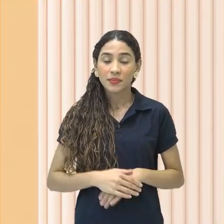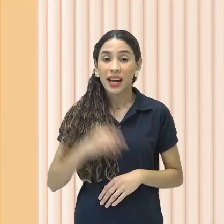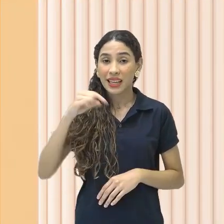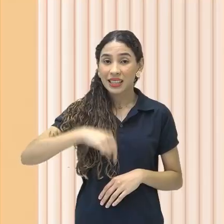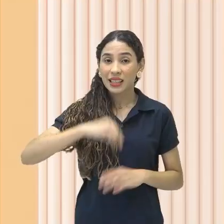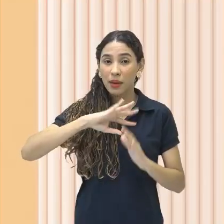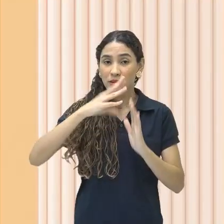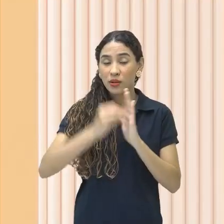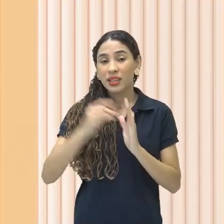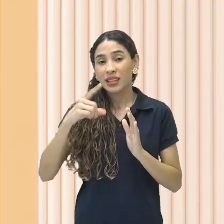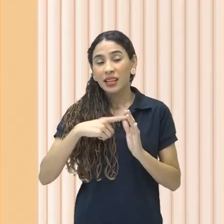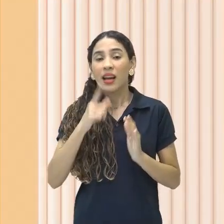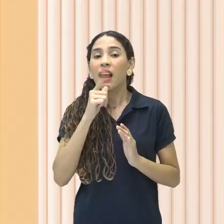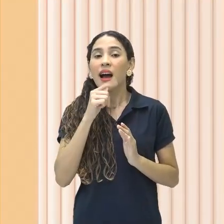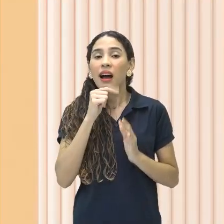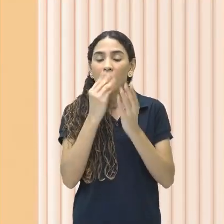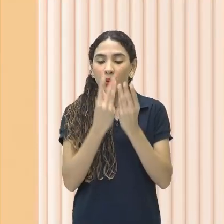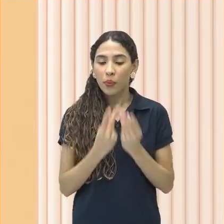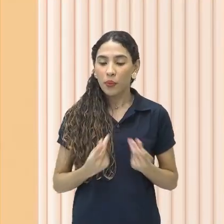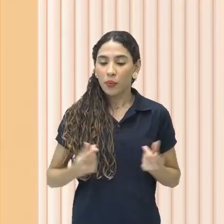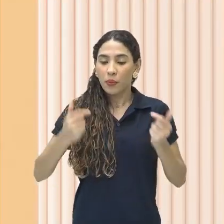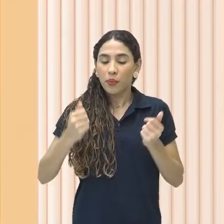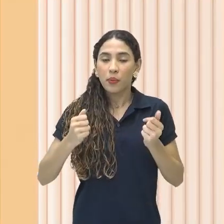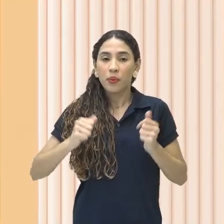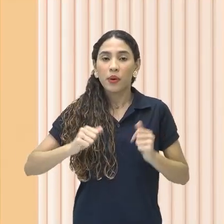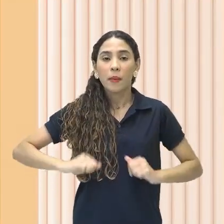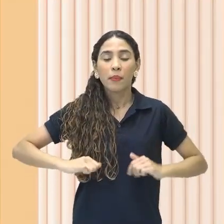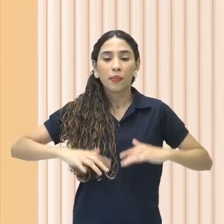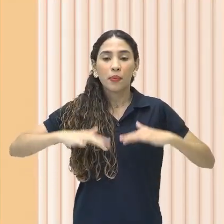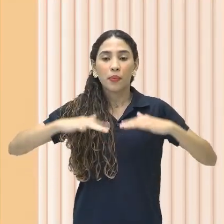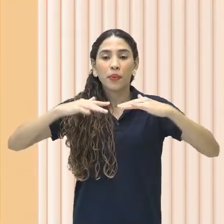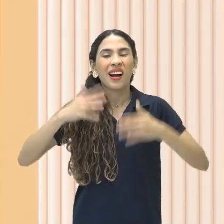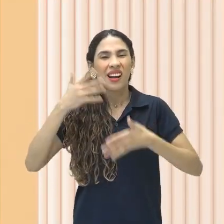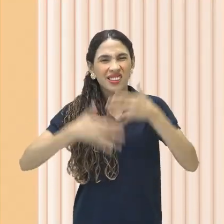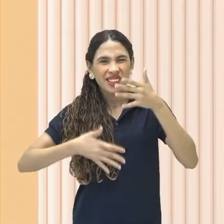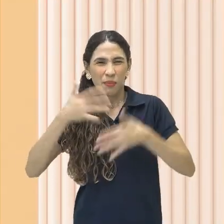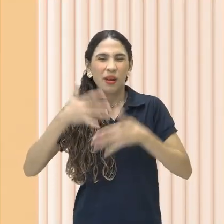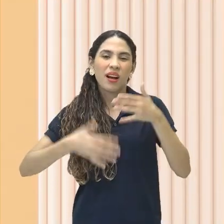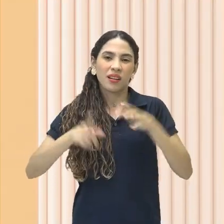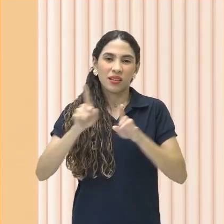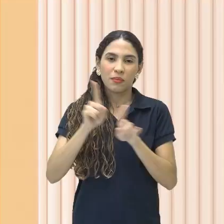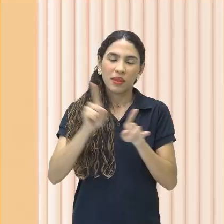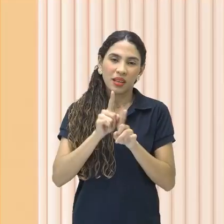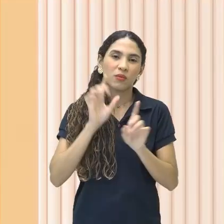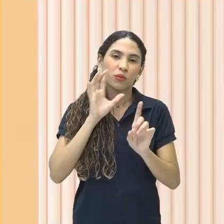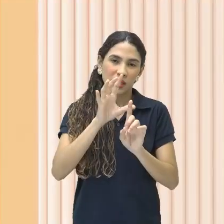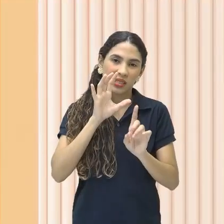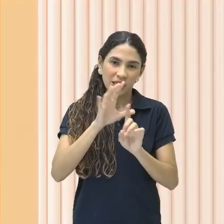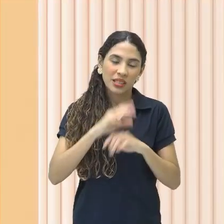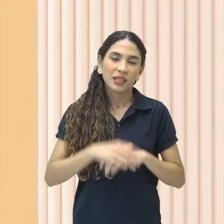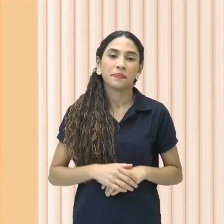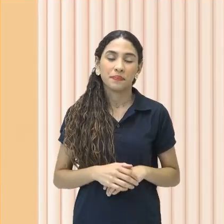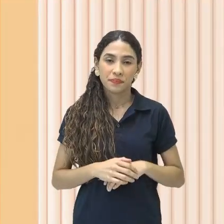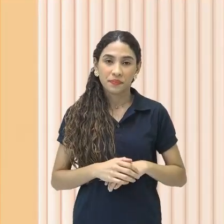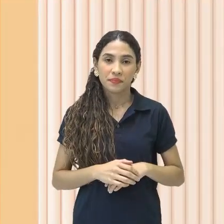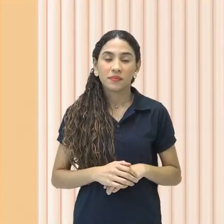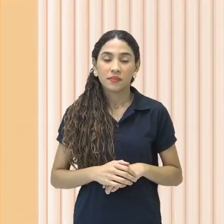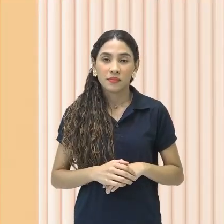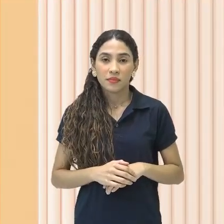Amazônia, nós temos a questão da seca, da cheia, que atrapalha nesse fluxo, né, de colheita, não é verdade? De